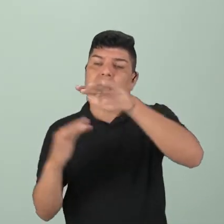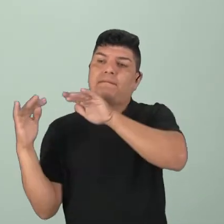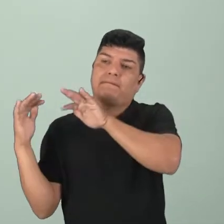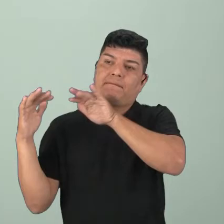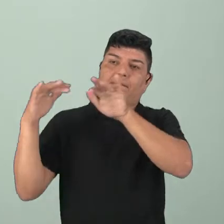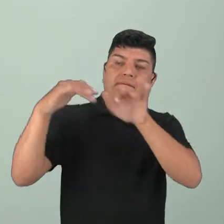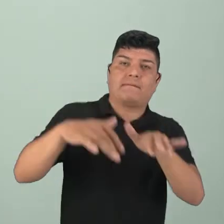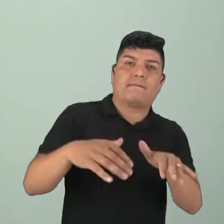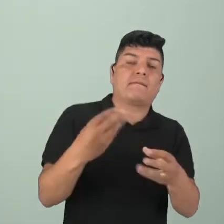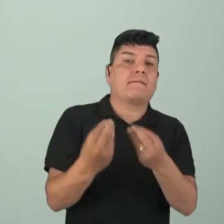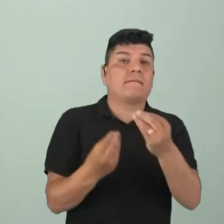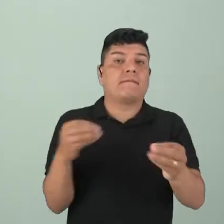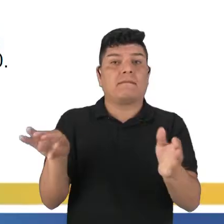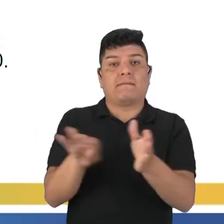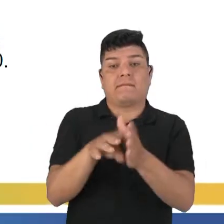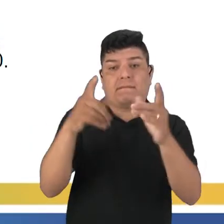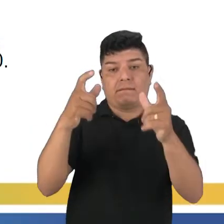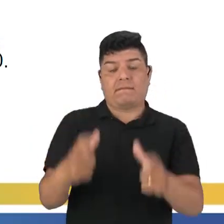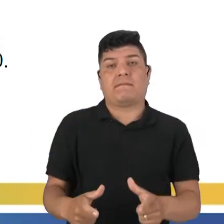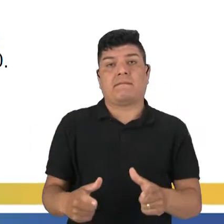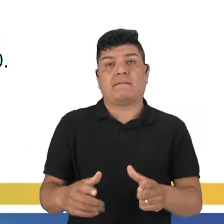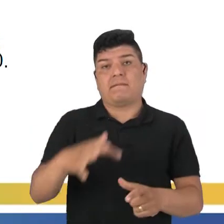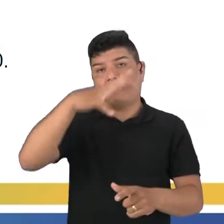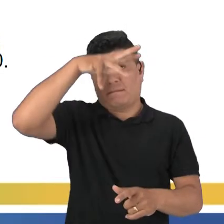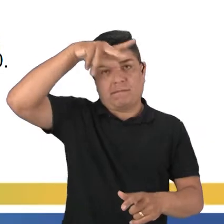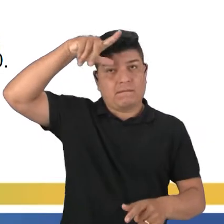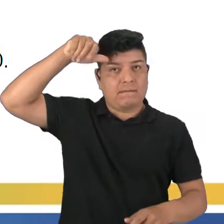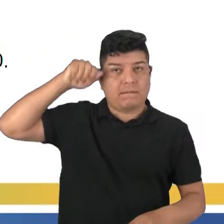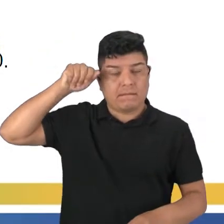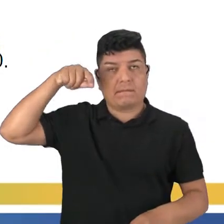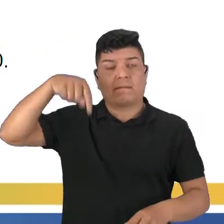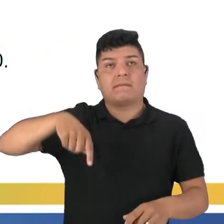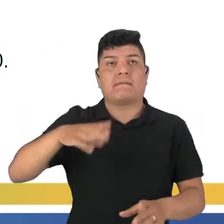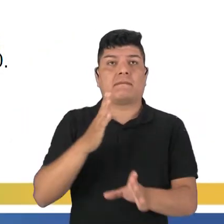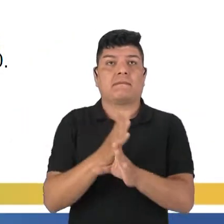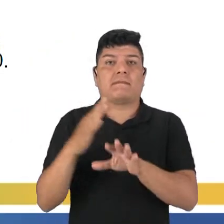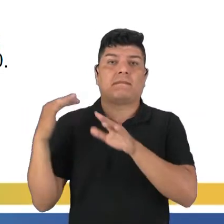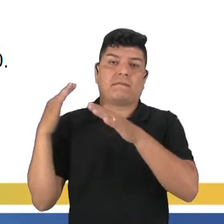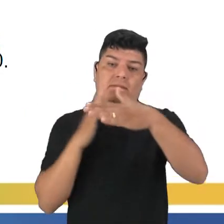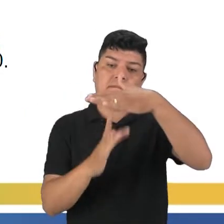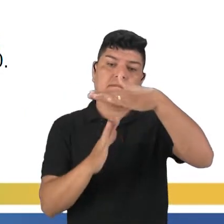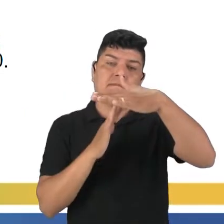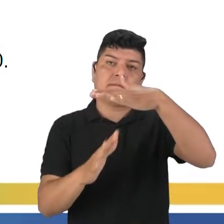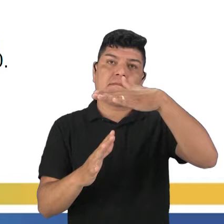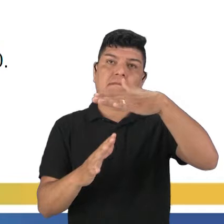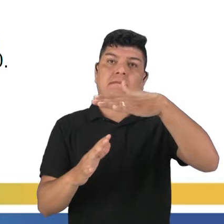esses indígenas chegaram na nossa região amazônica, através da migração aí